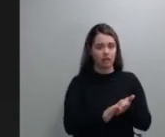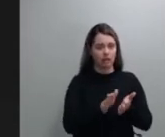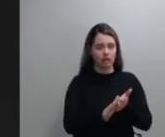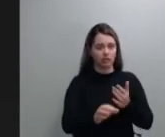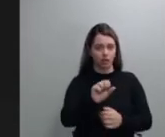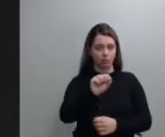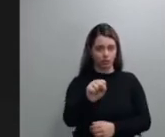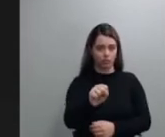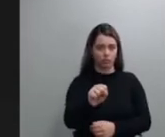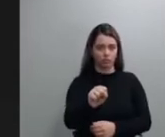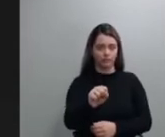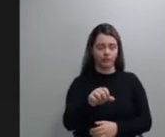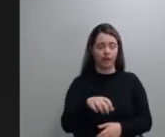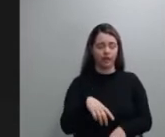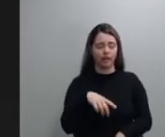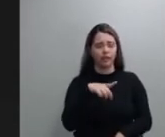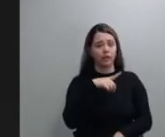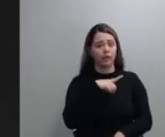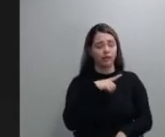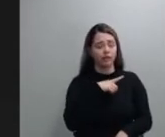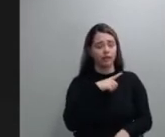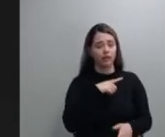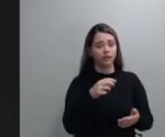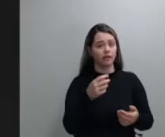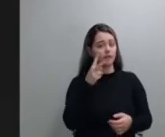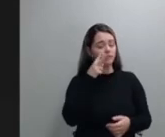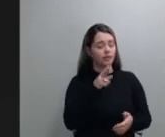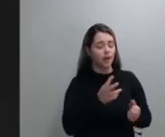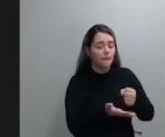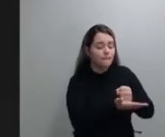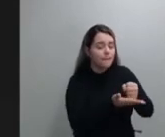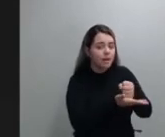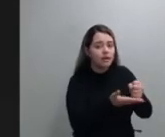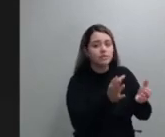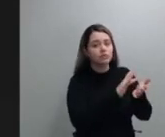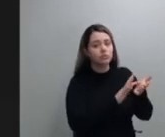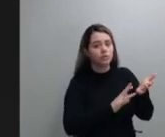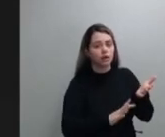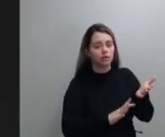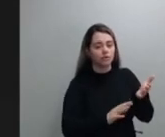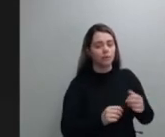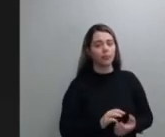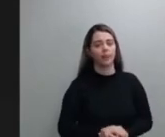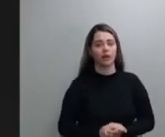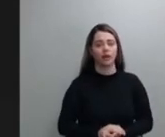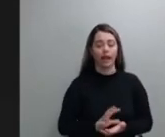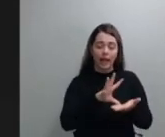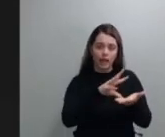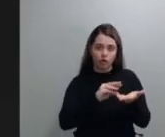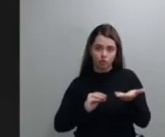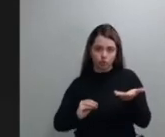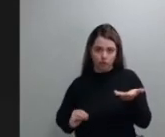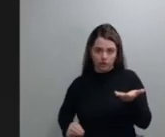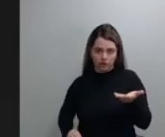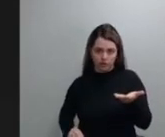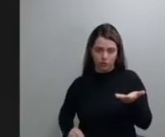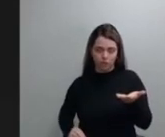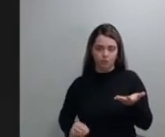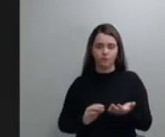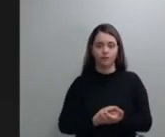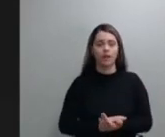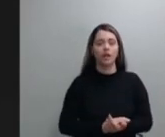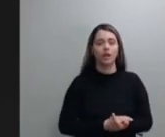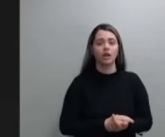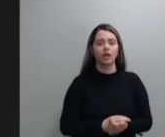mínimo que entrou essa redução se dá por causa dessa FUPA essa FUPA é um